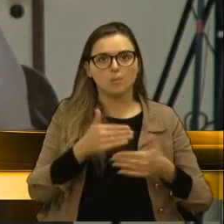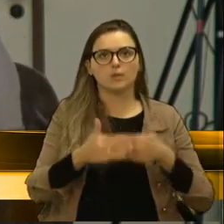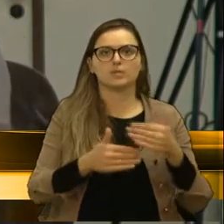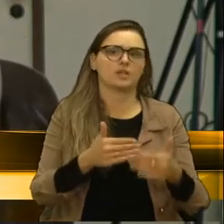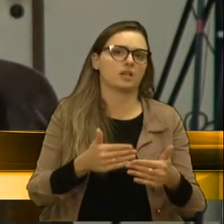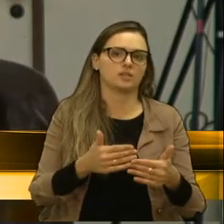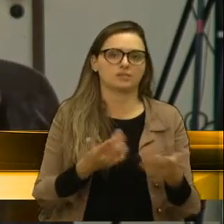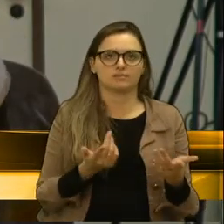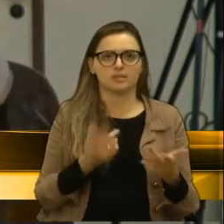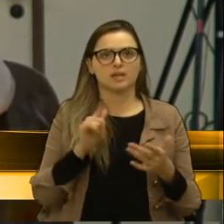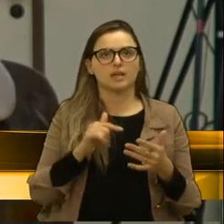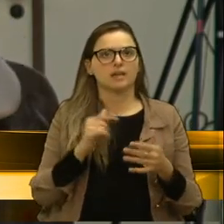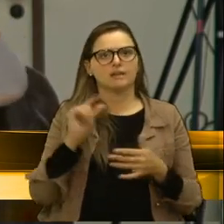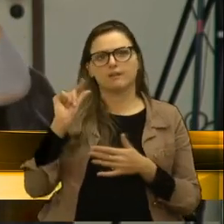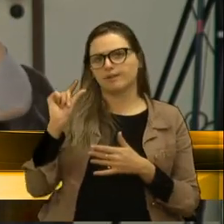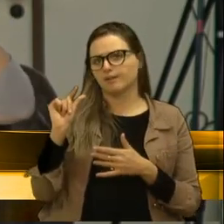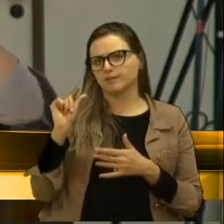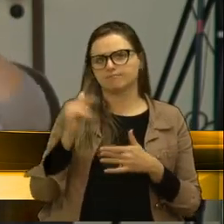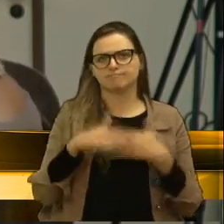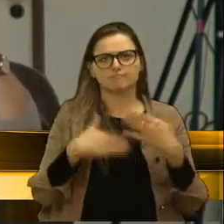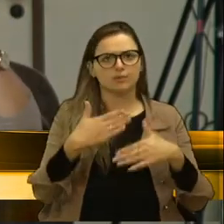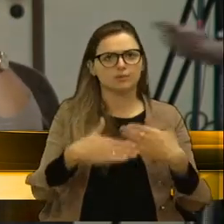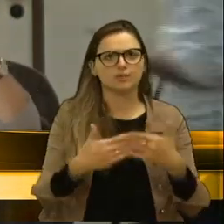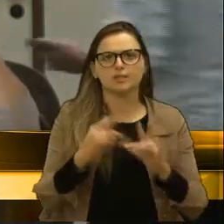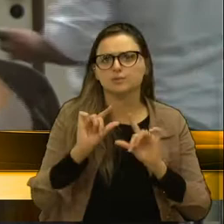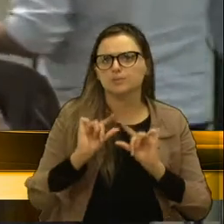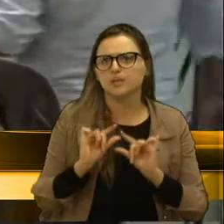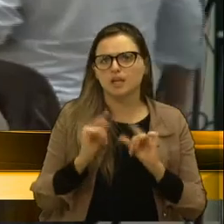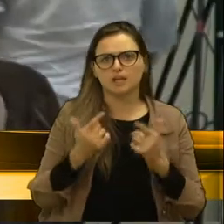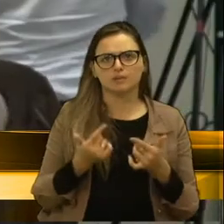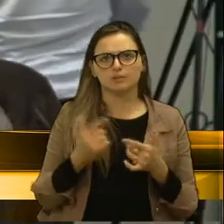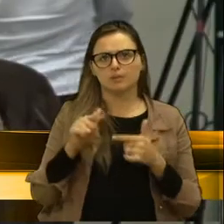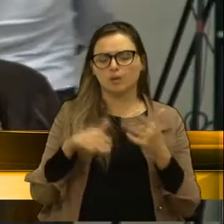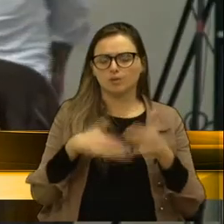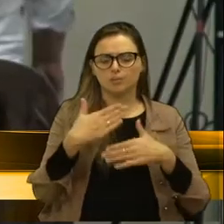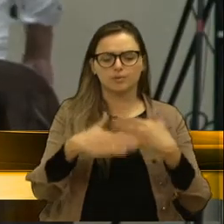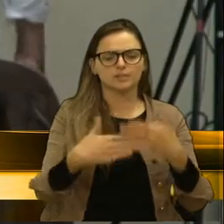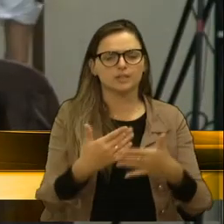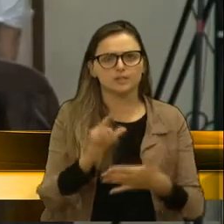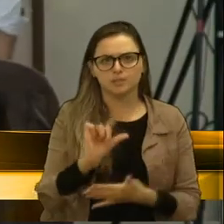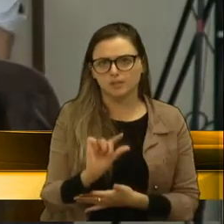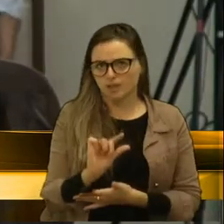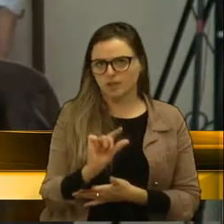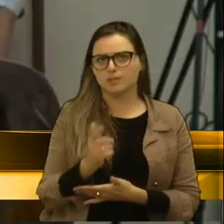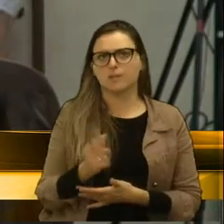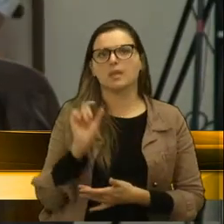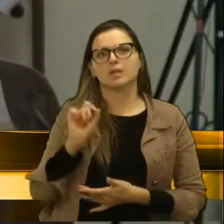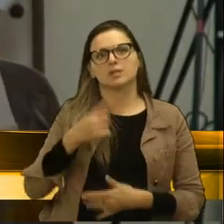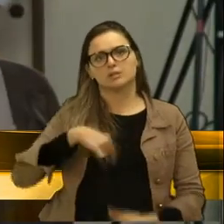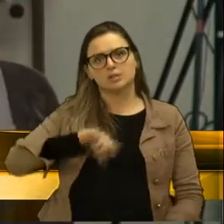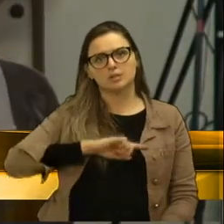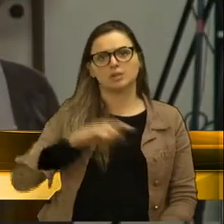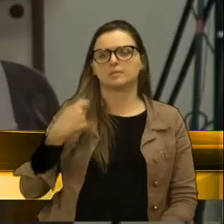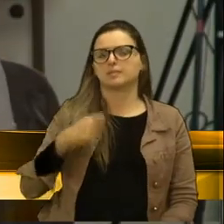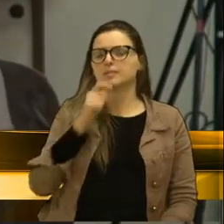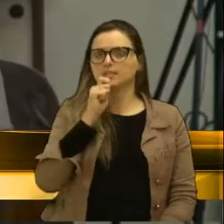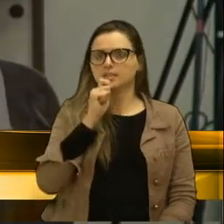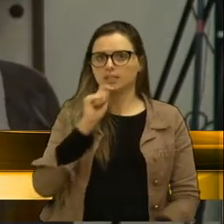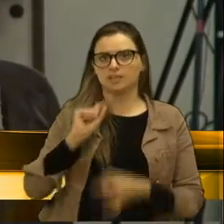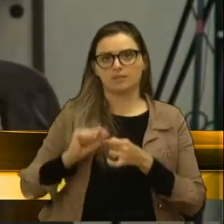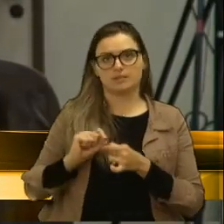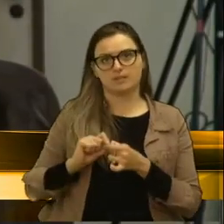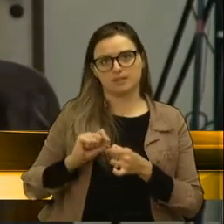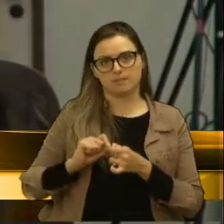fato, é uma etapa muito pequena, muito menor do que aquela que nós precisamos fazer, que